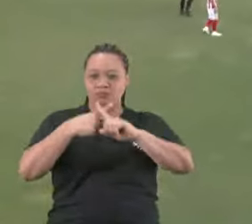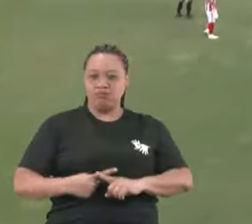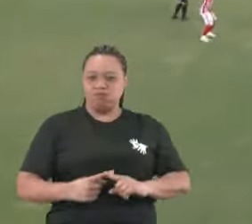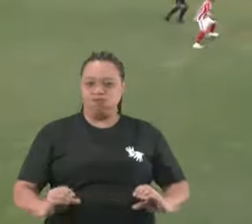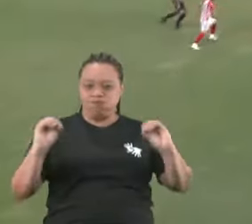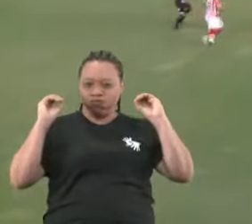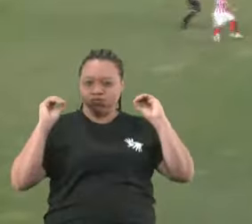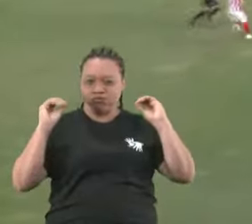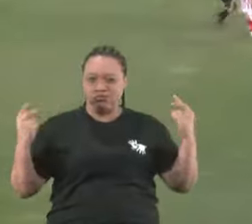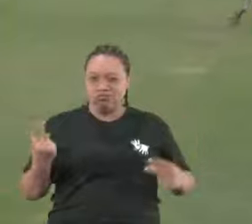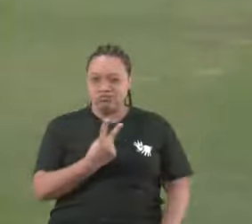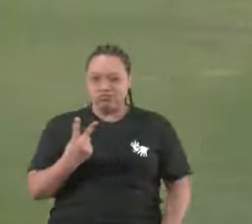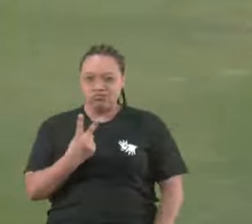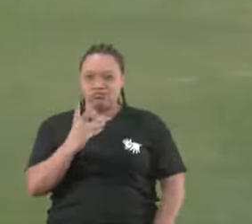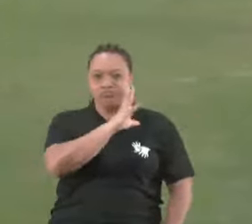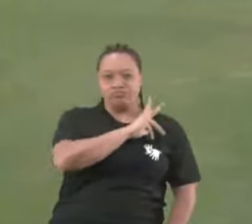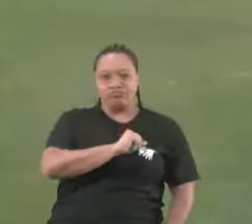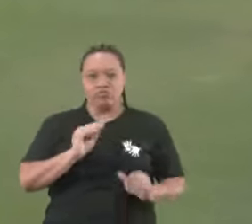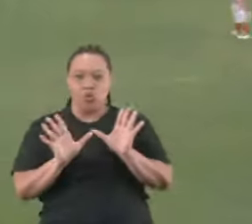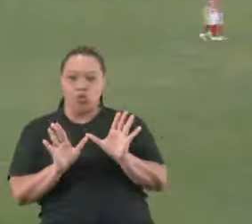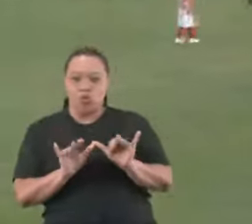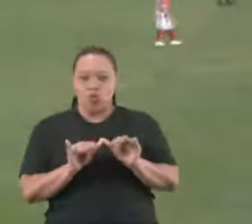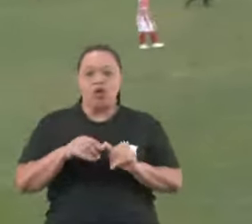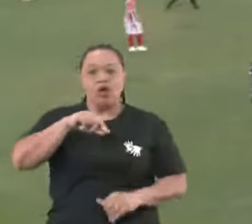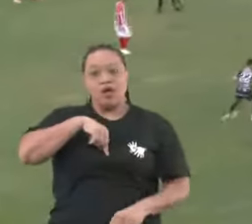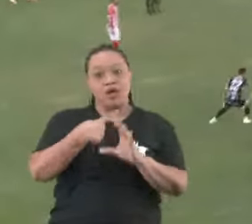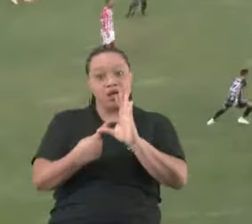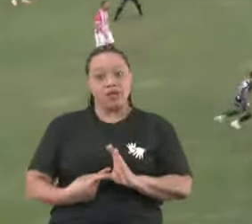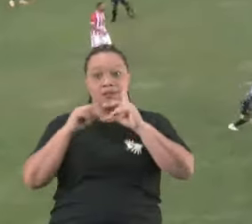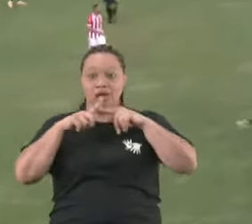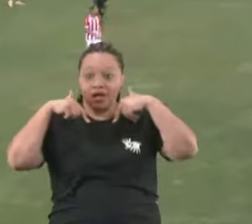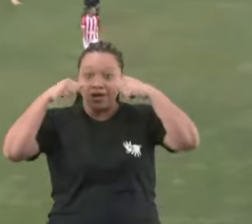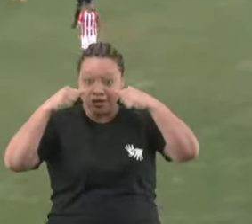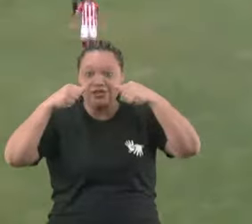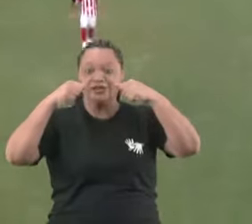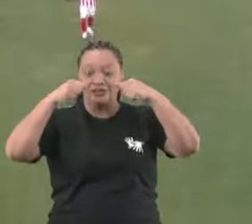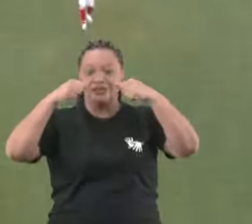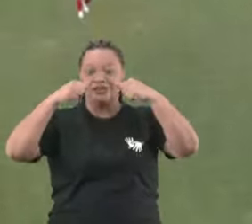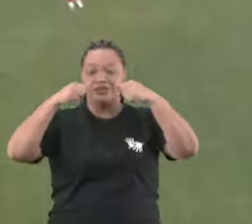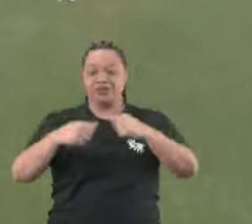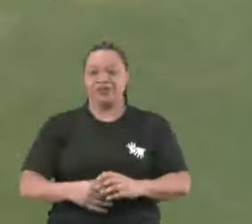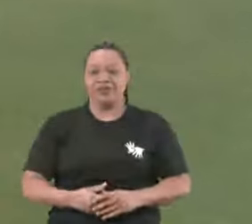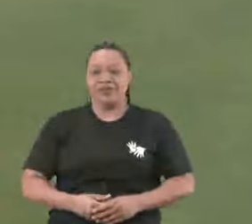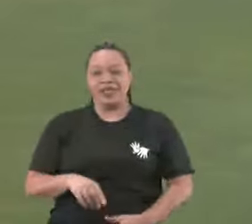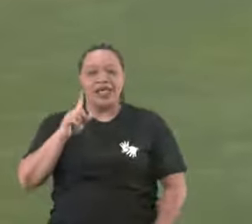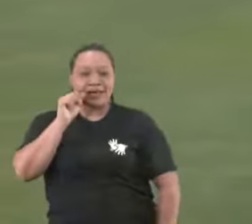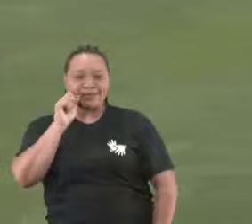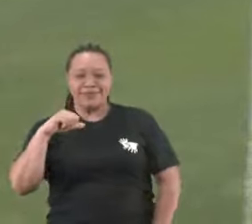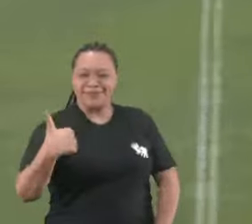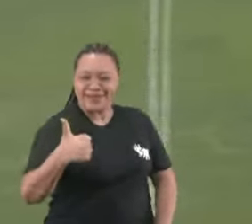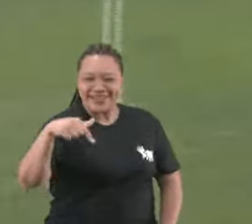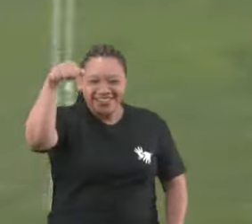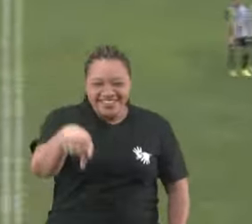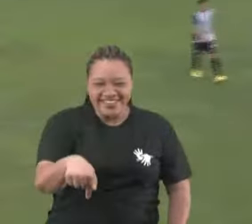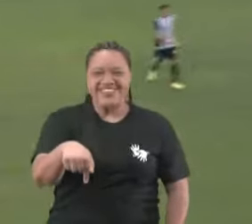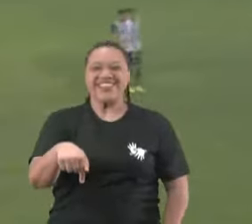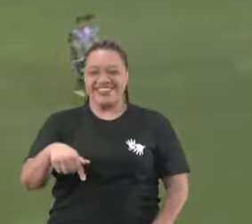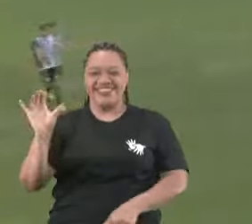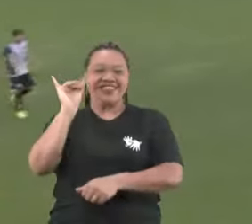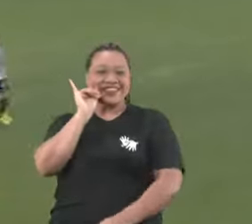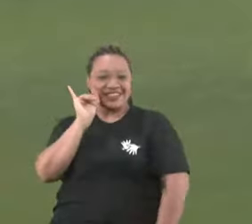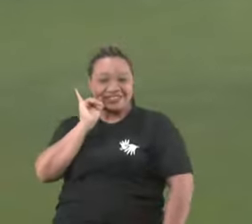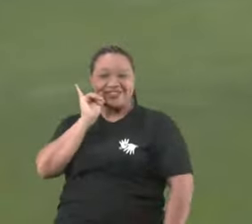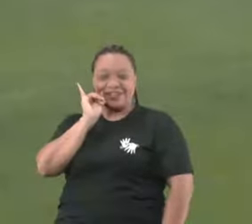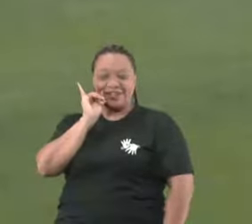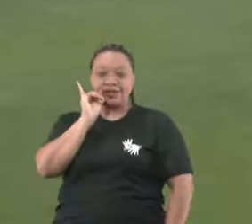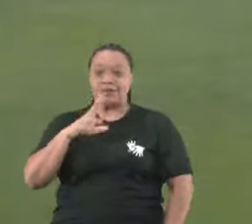da grande decisão do campeonato alagoano. É massa aqui em Arapiraca.